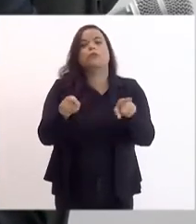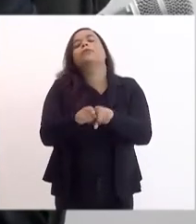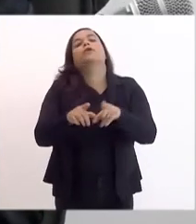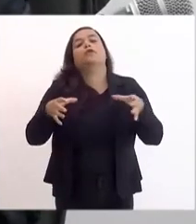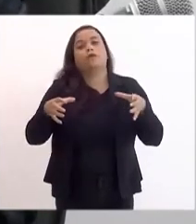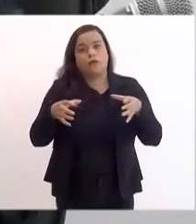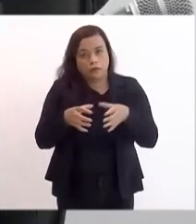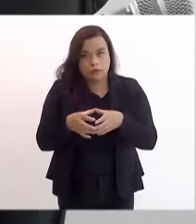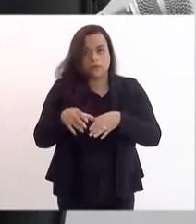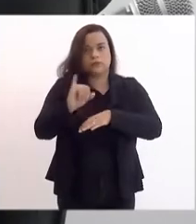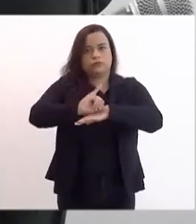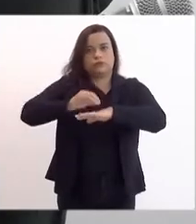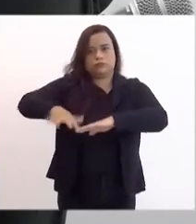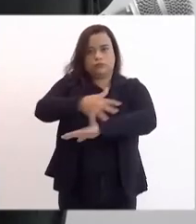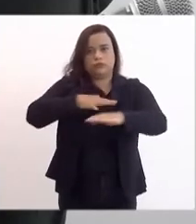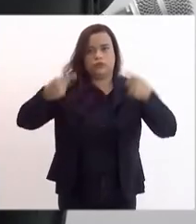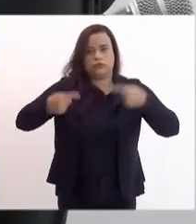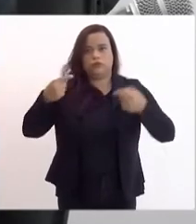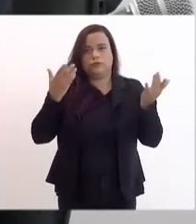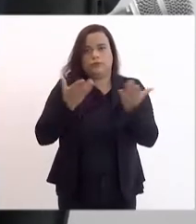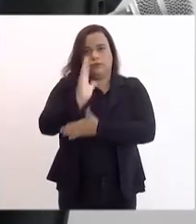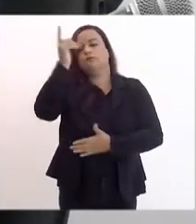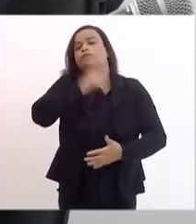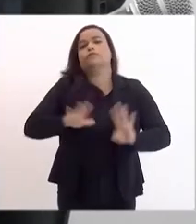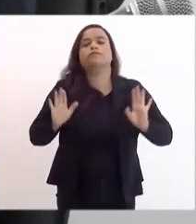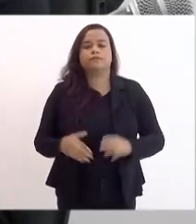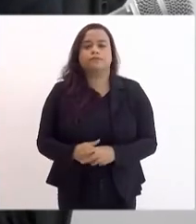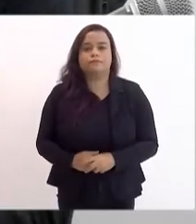Região Metropolitana. Em discussão e votação, aprovado.